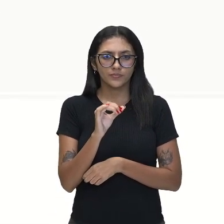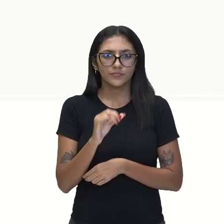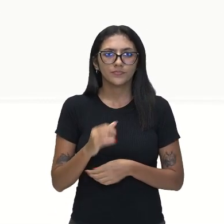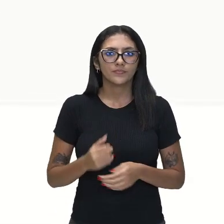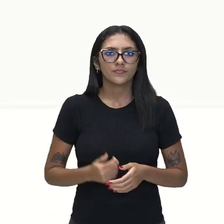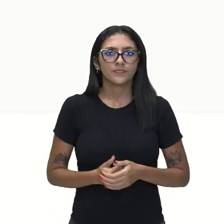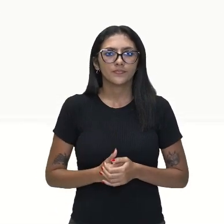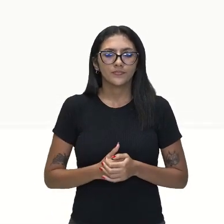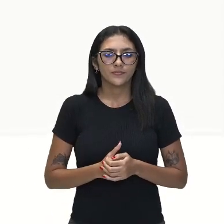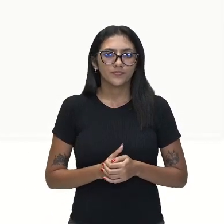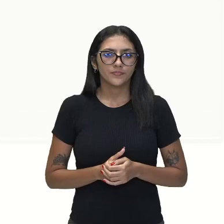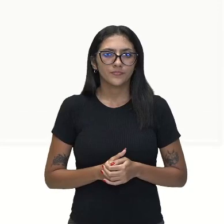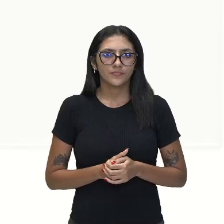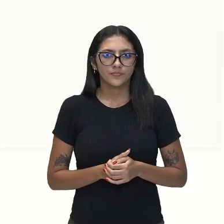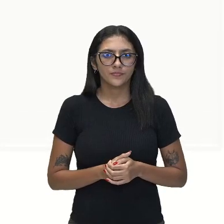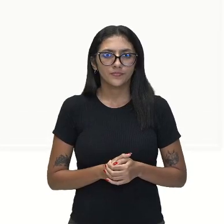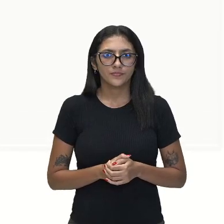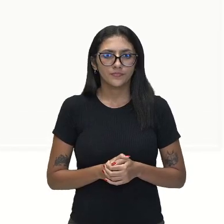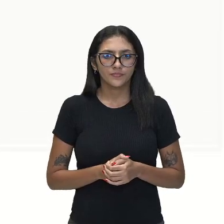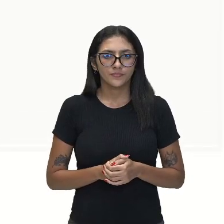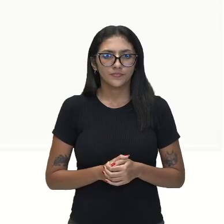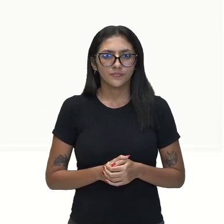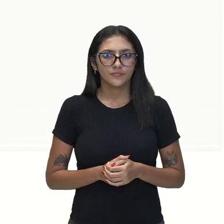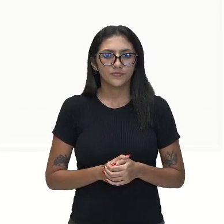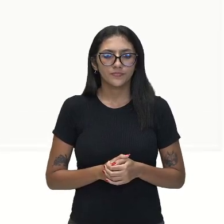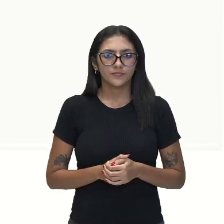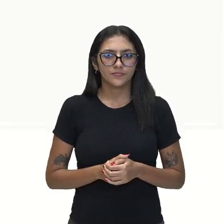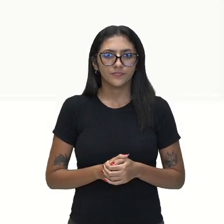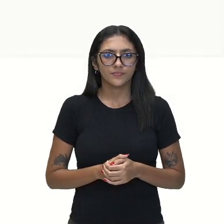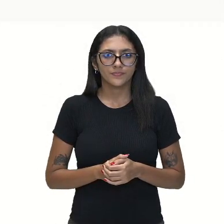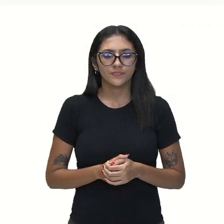cúbica. Vou tentar fazer